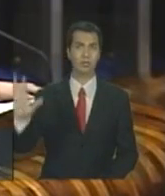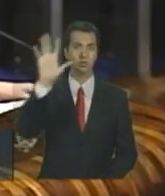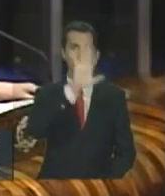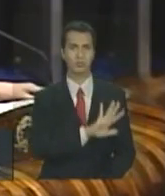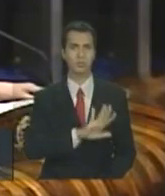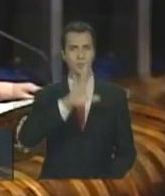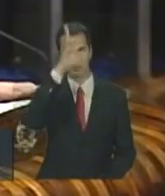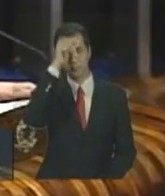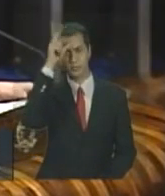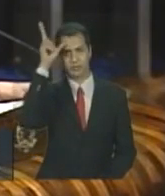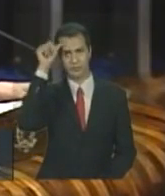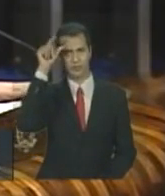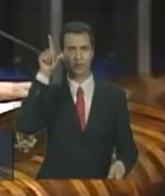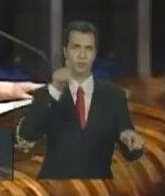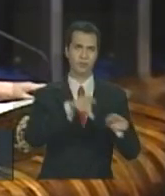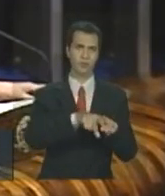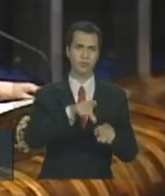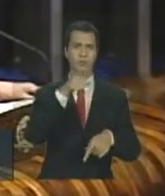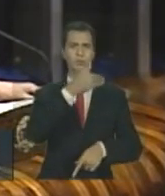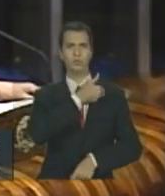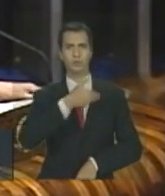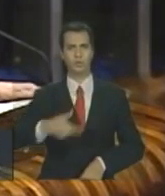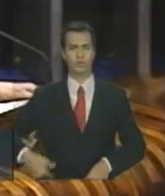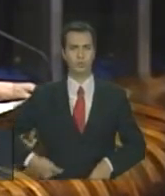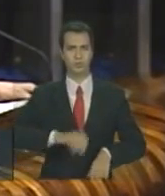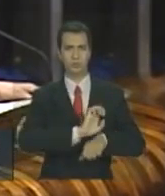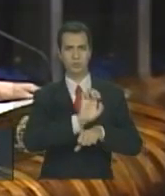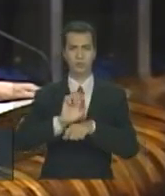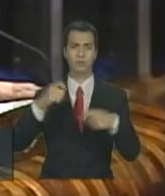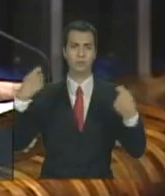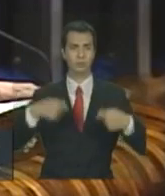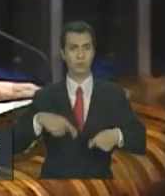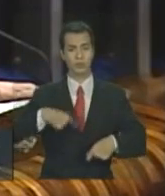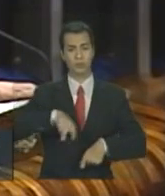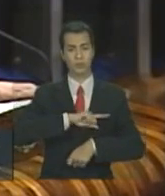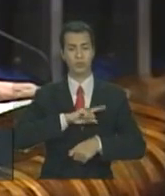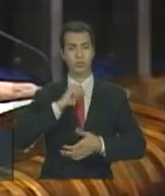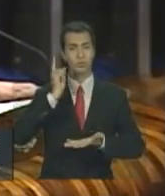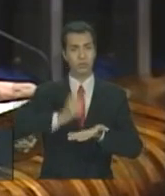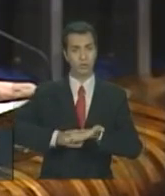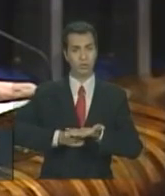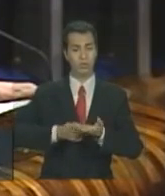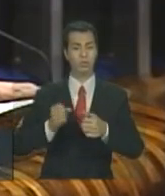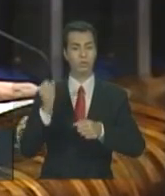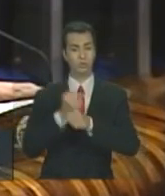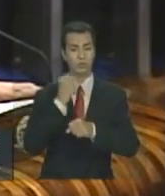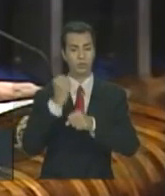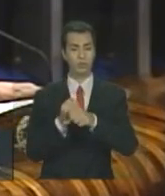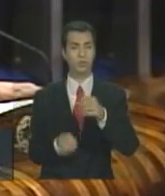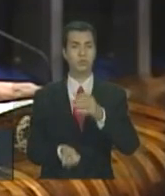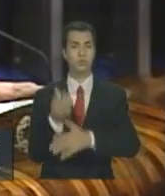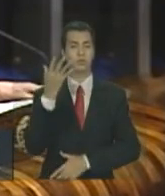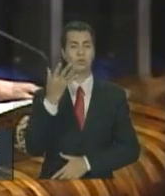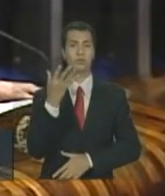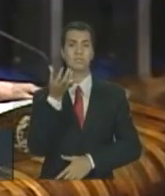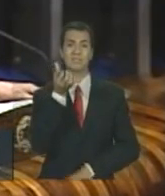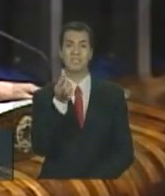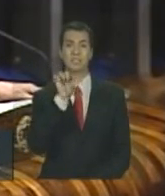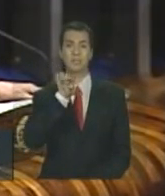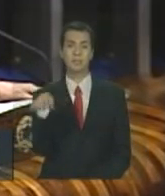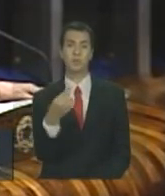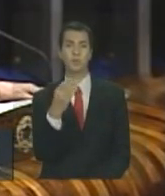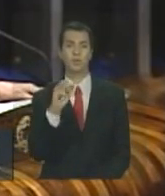governadores no sentido da gente construir 6 mil creches e pré-escolas e oferecer educação em tempo integral.